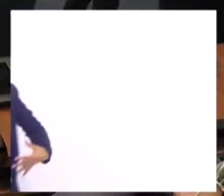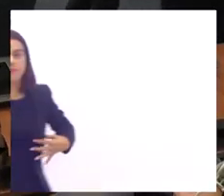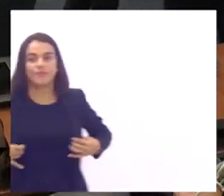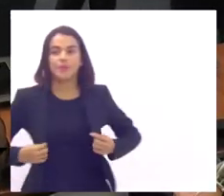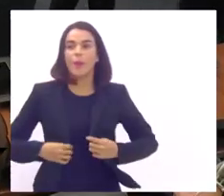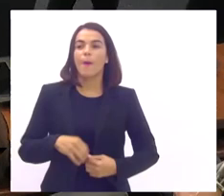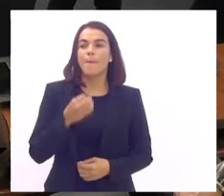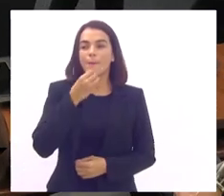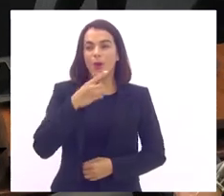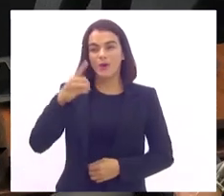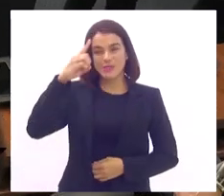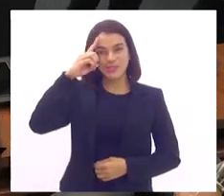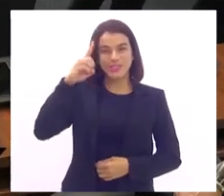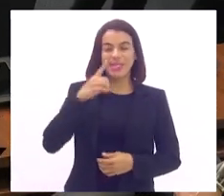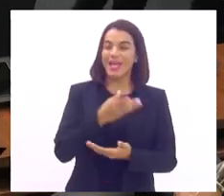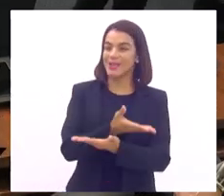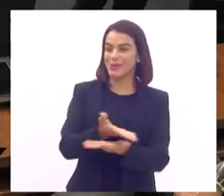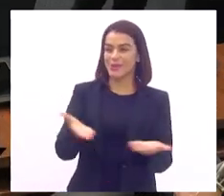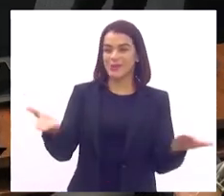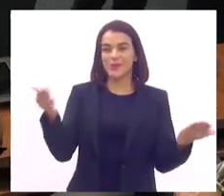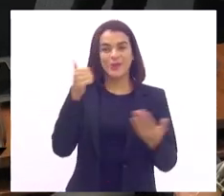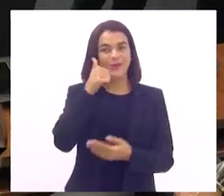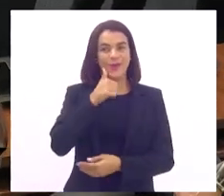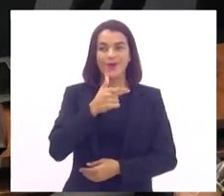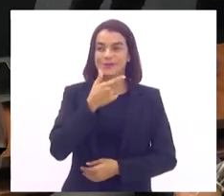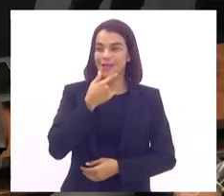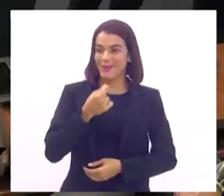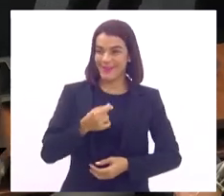Bom dia a todos e a todas.